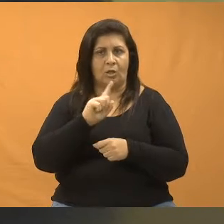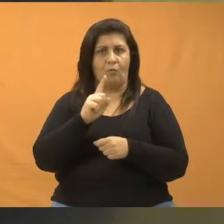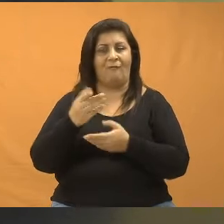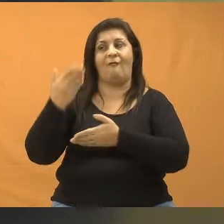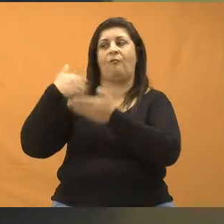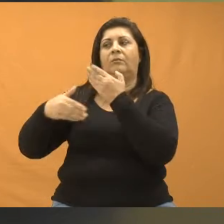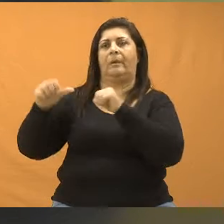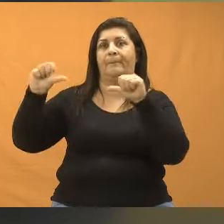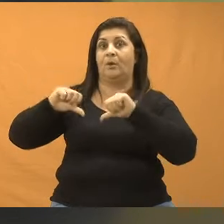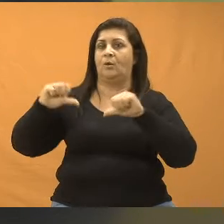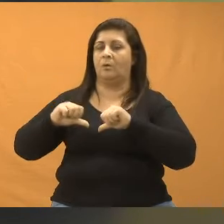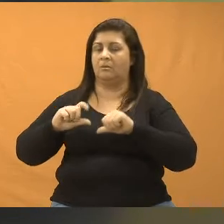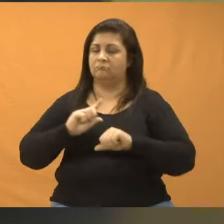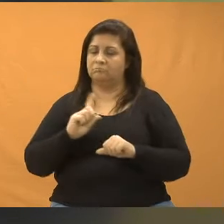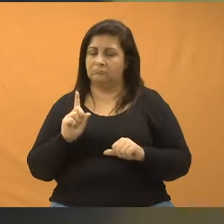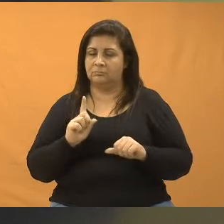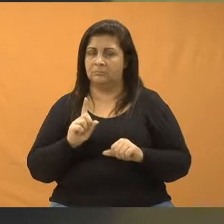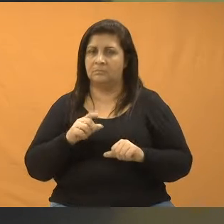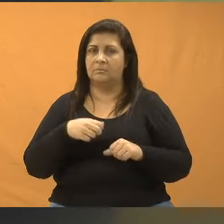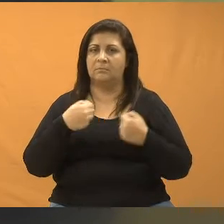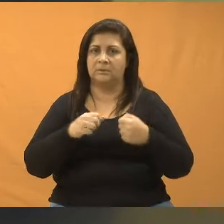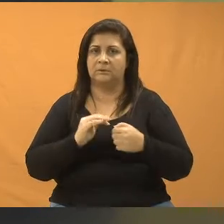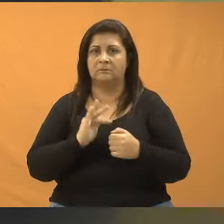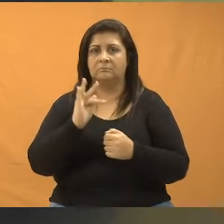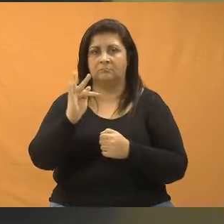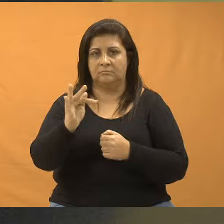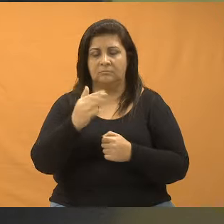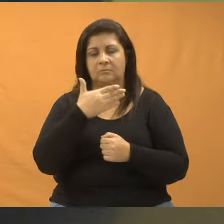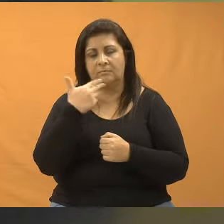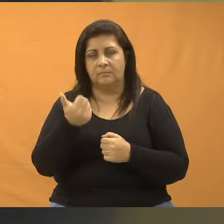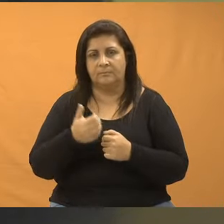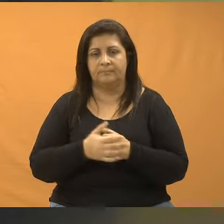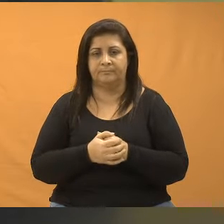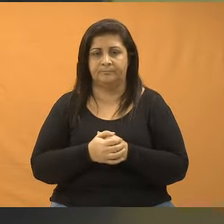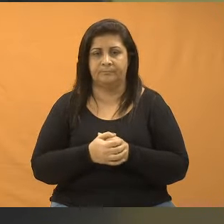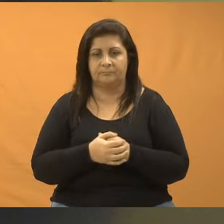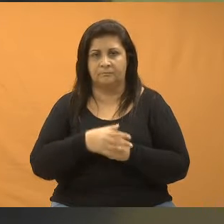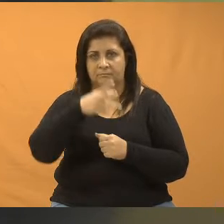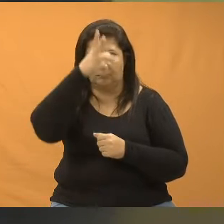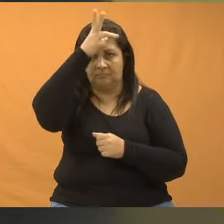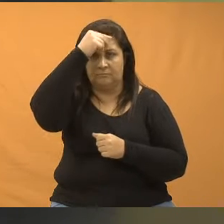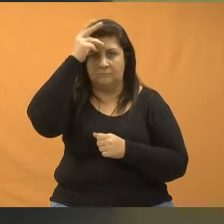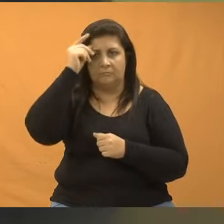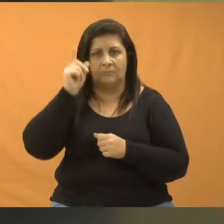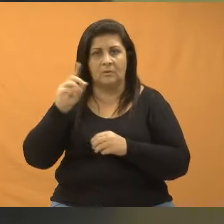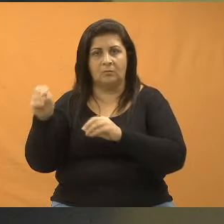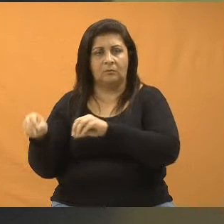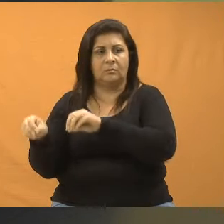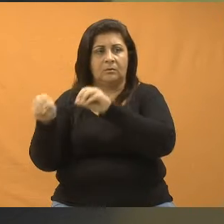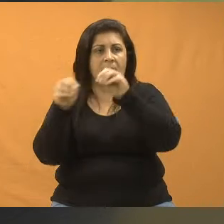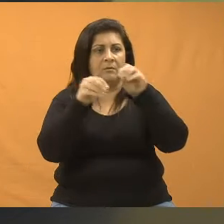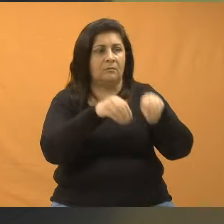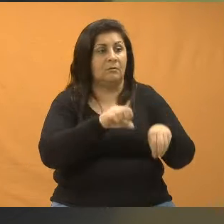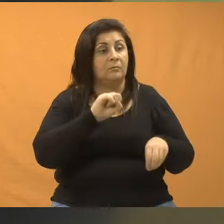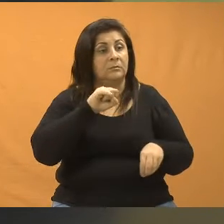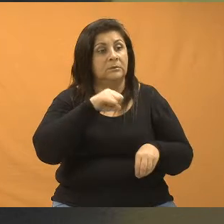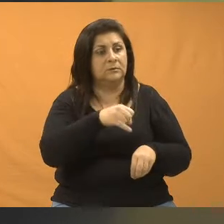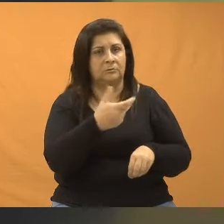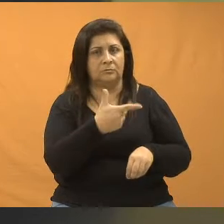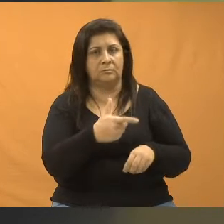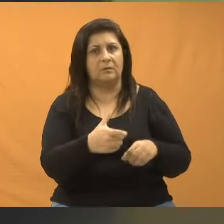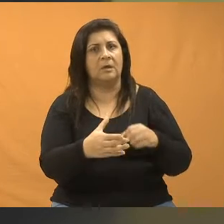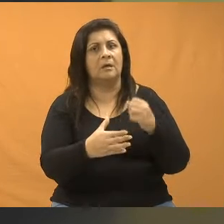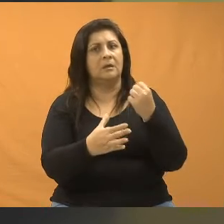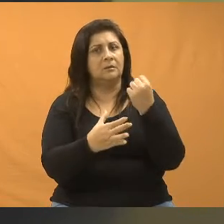retrocesso. Então, tem 2 coisas. A Prefeitura não devolve a Santa Casa para a Irmandade se não houver